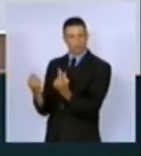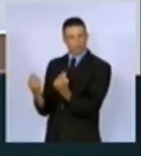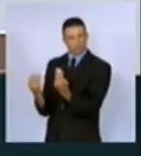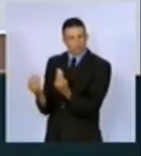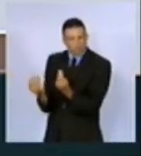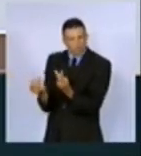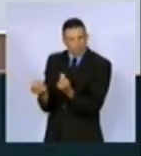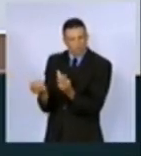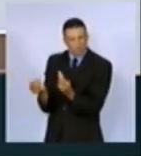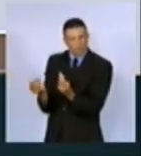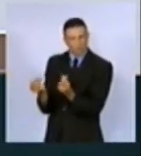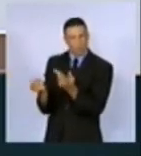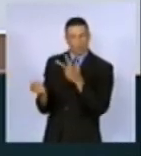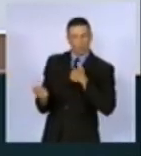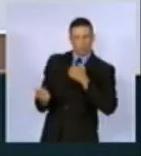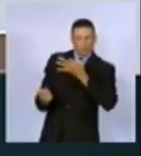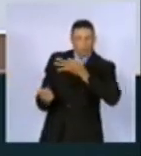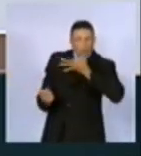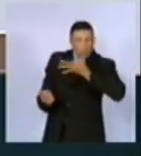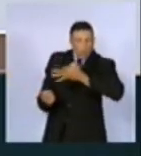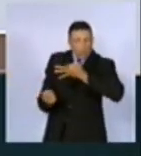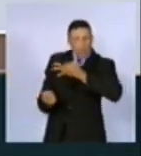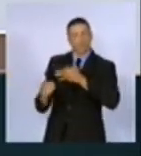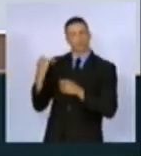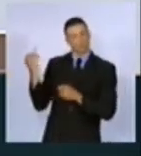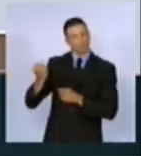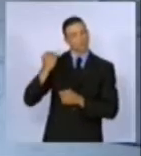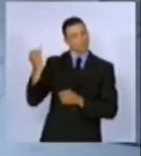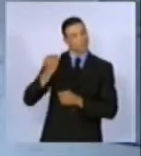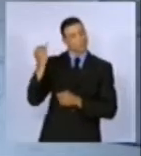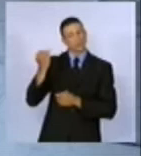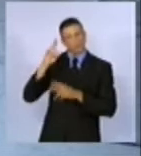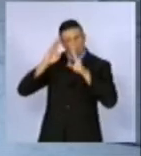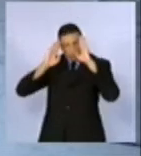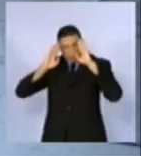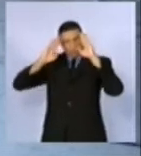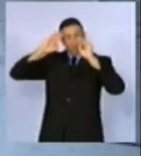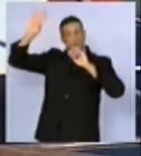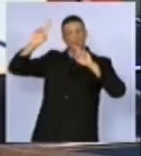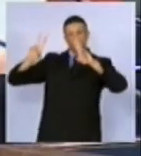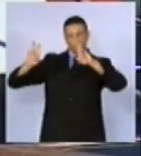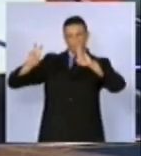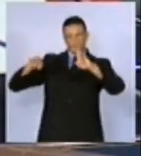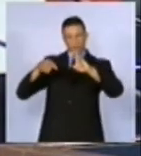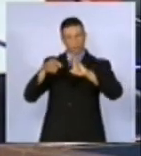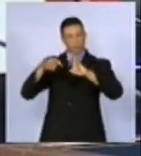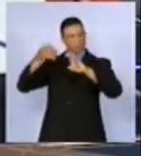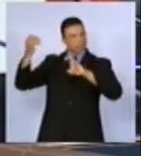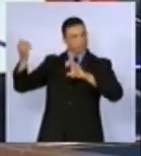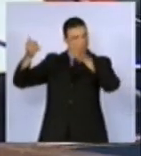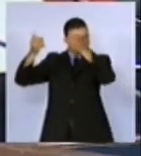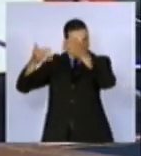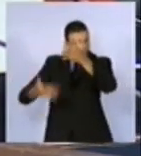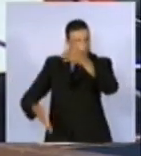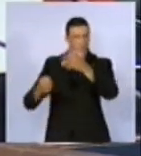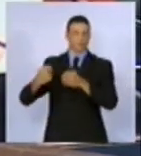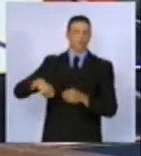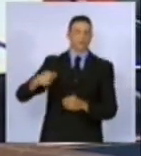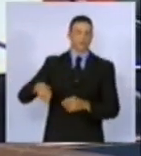aspecto que penso que é importante Se levado em conta porque a